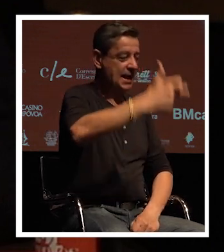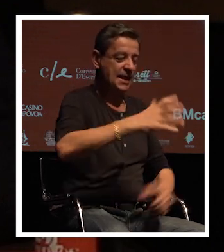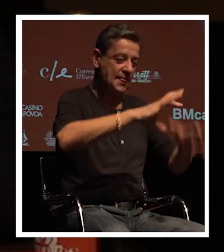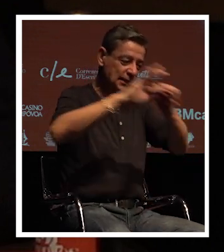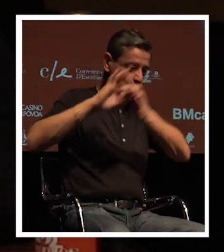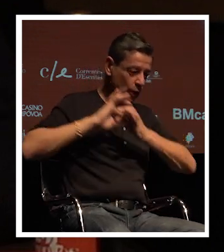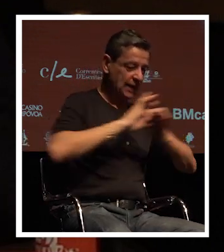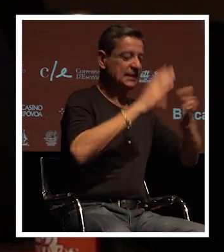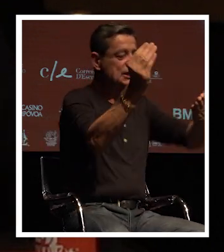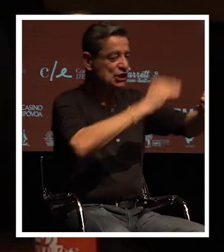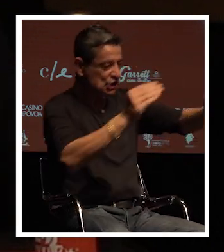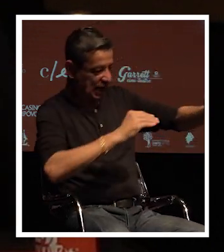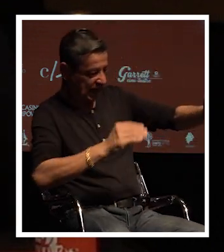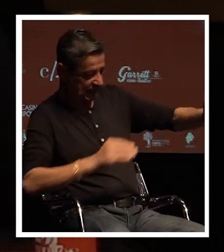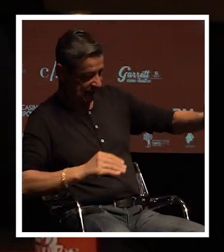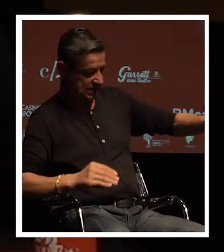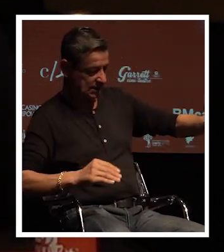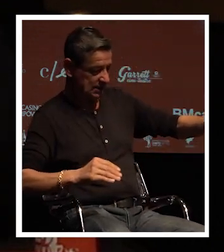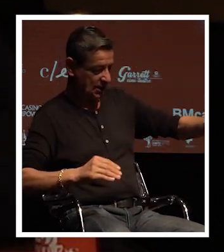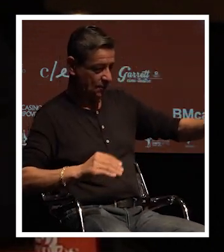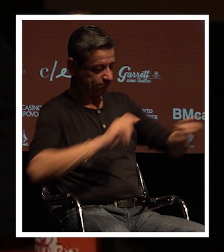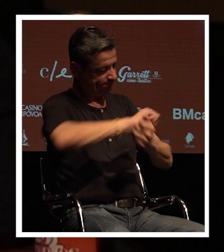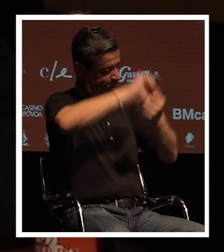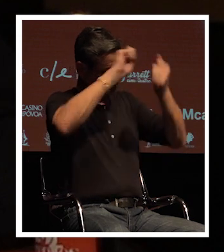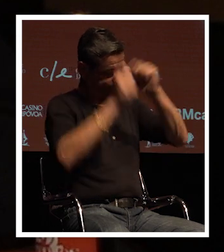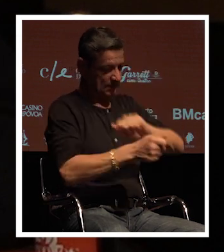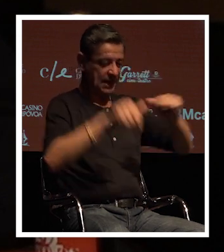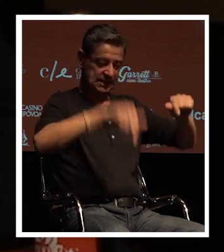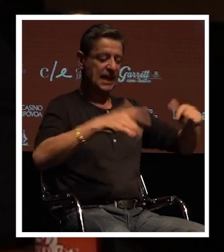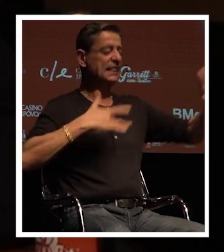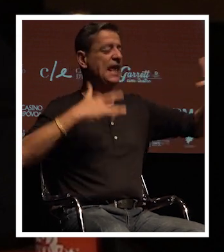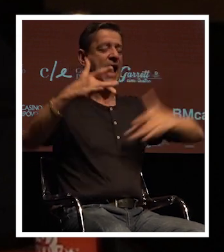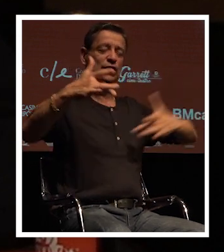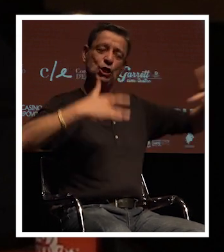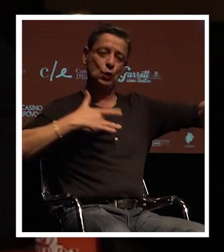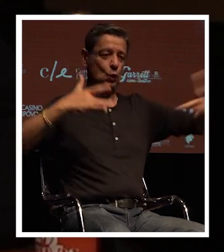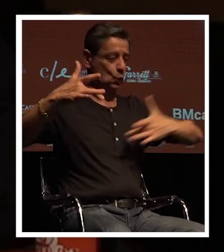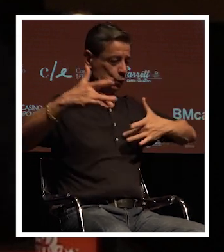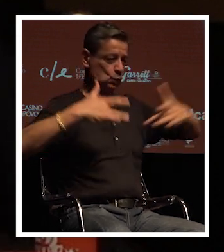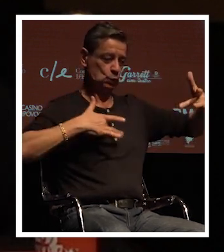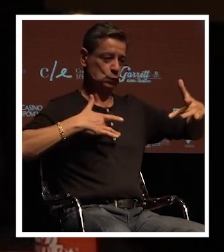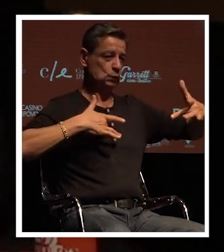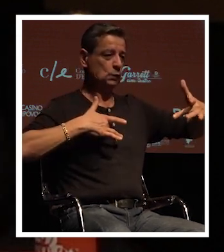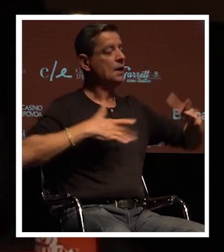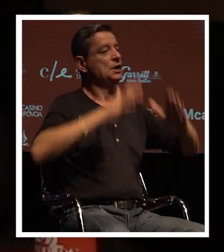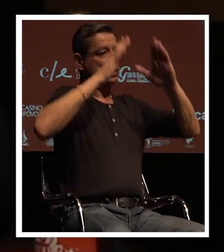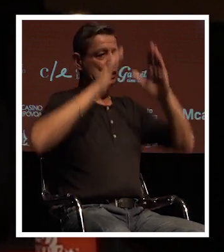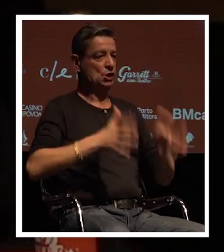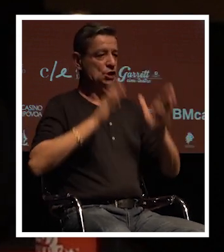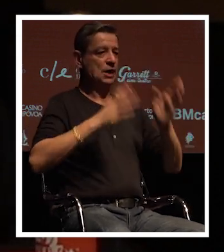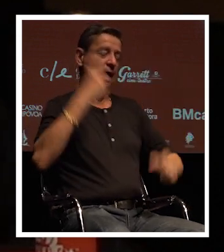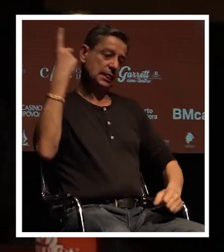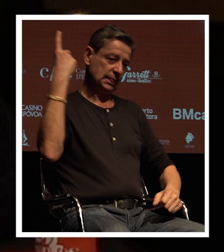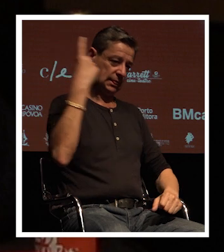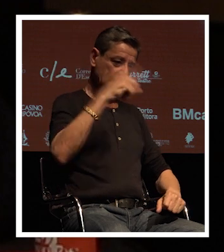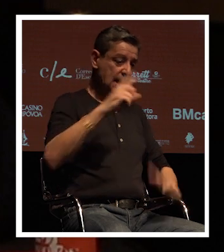correntes escritas ainda Não assistia a renovação deste teatro e e já eu já tinha